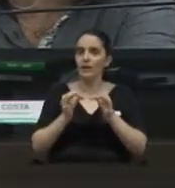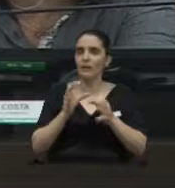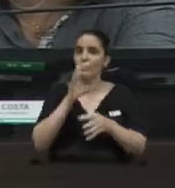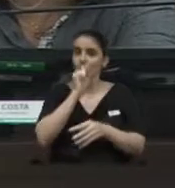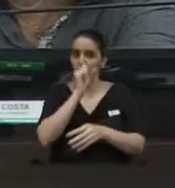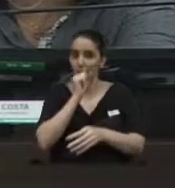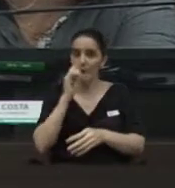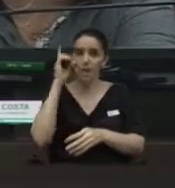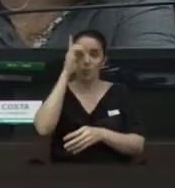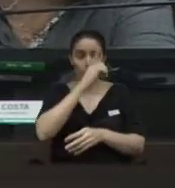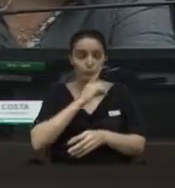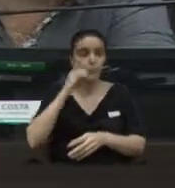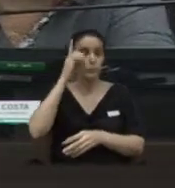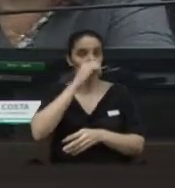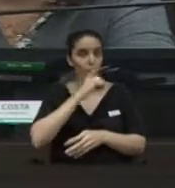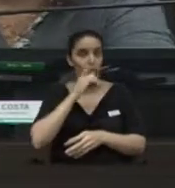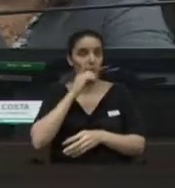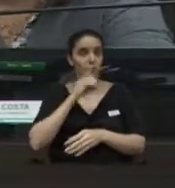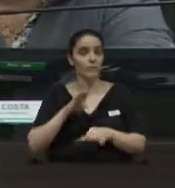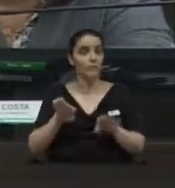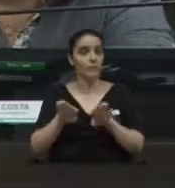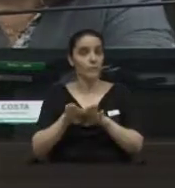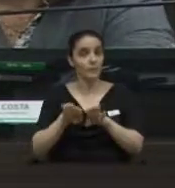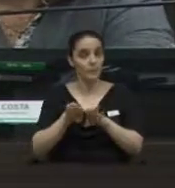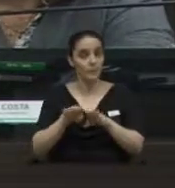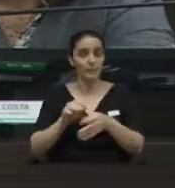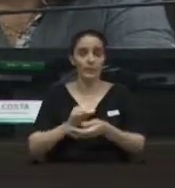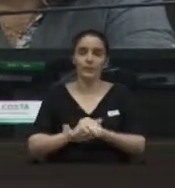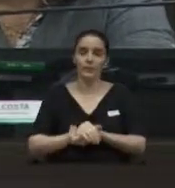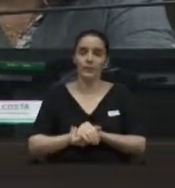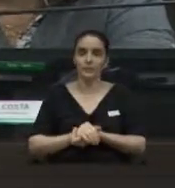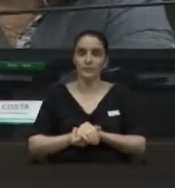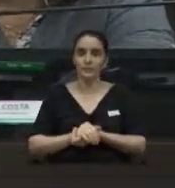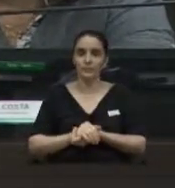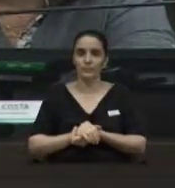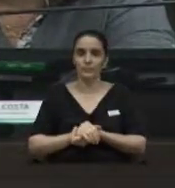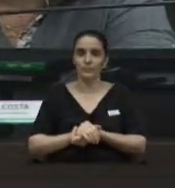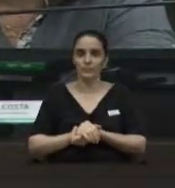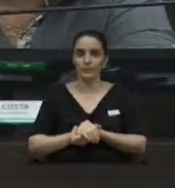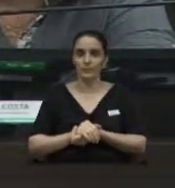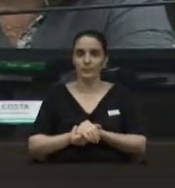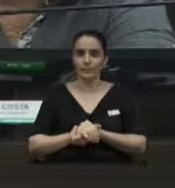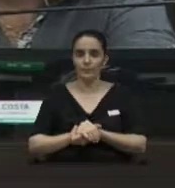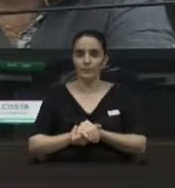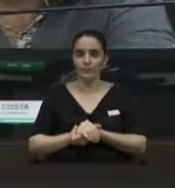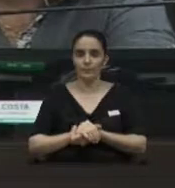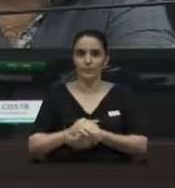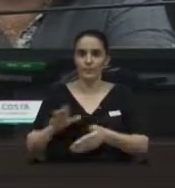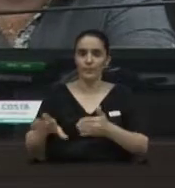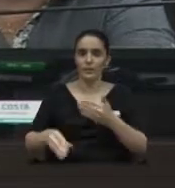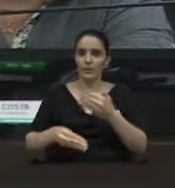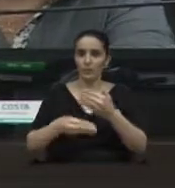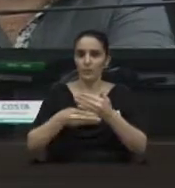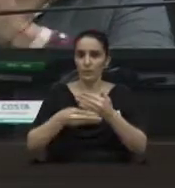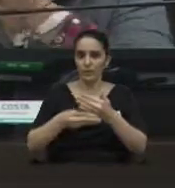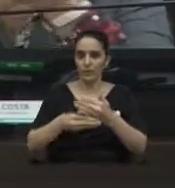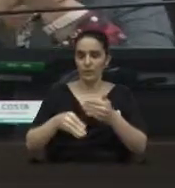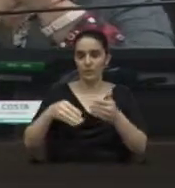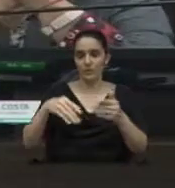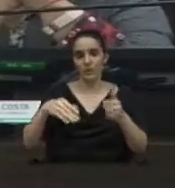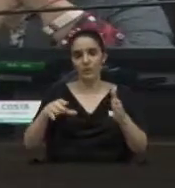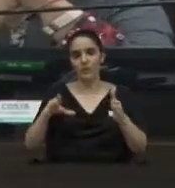semana. Estamos saindo daqui com a retirada daquele anexo e da necessidade dos exames e dos